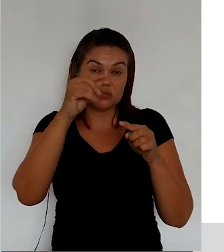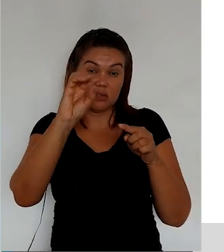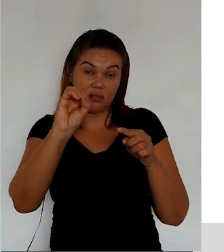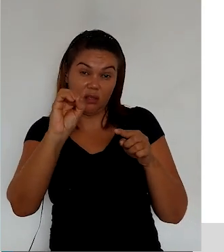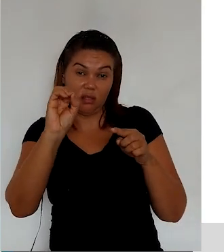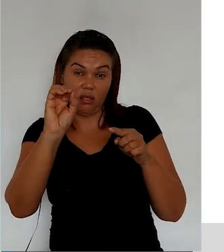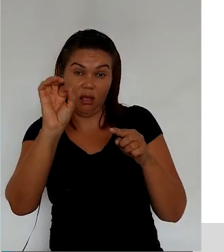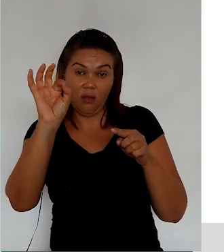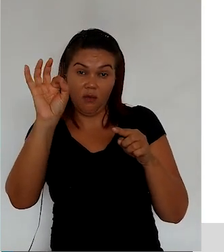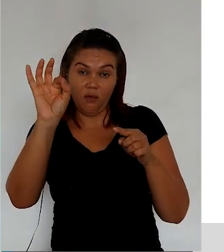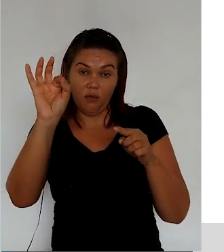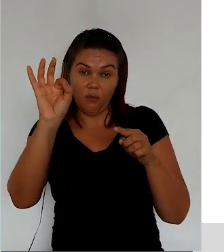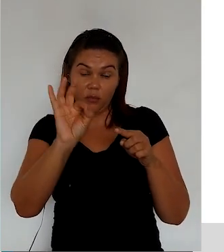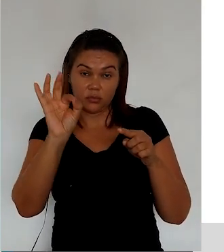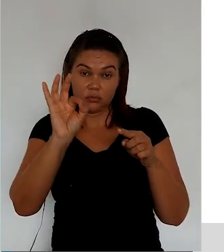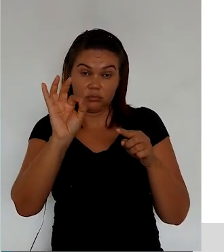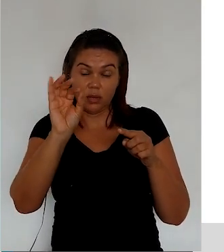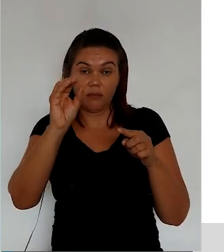de Ranvier.